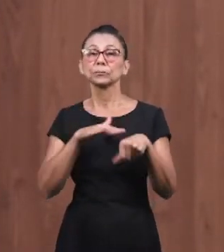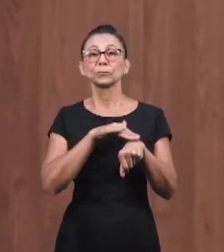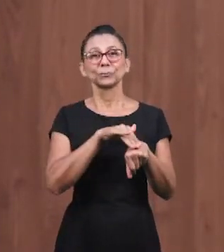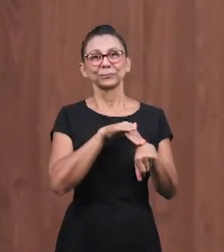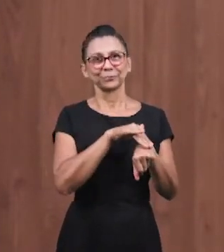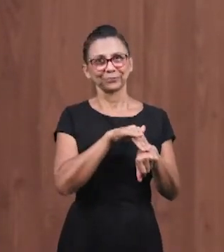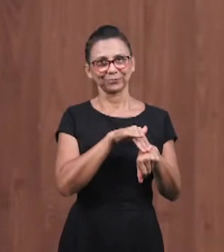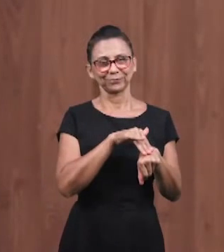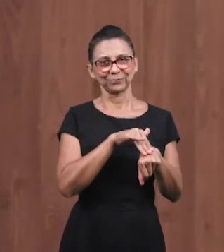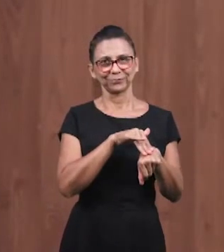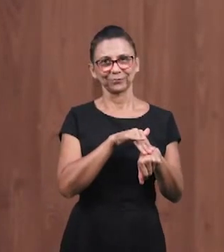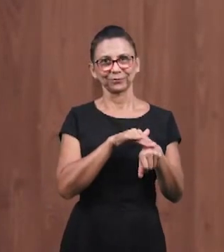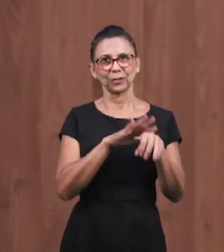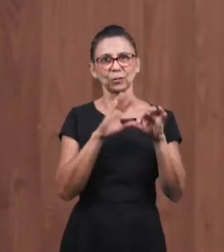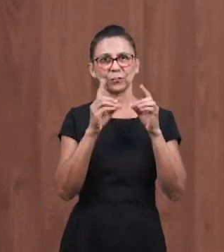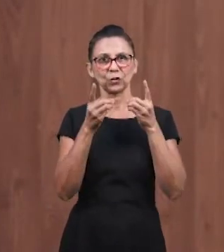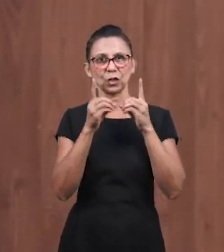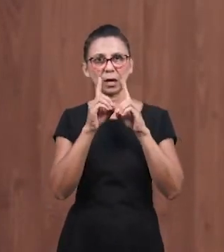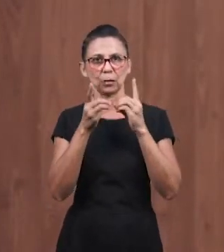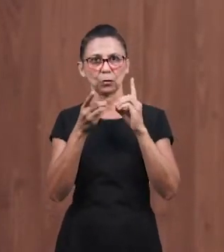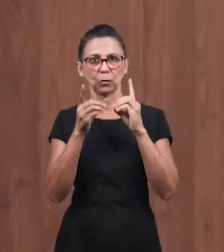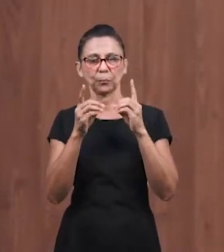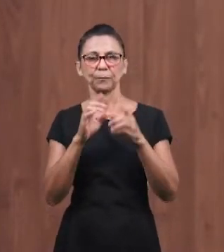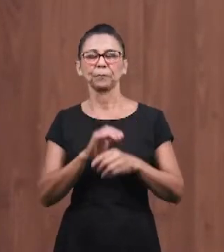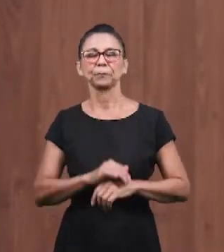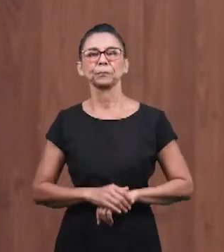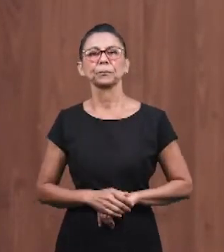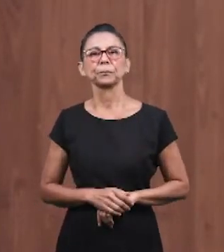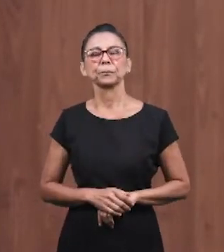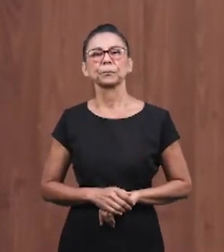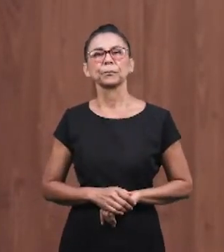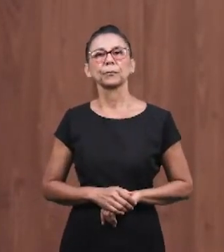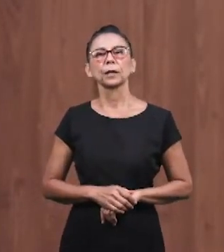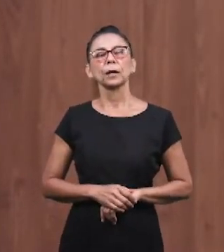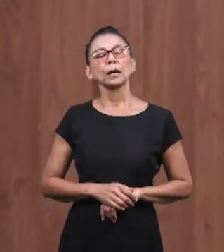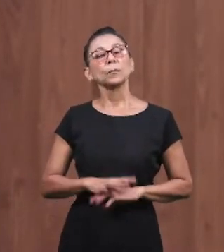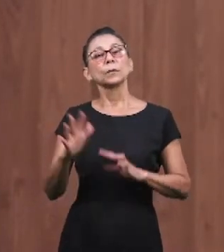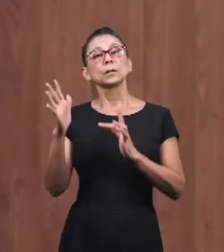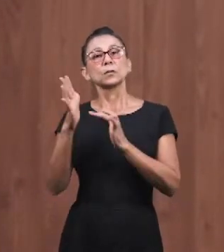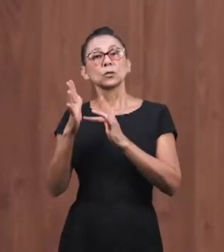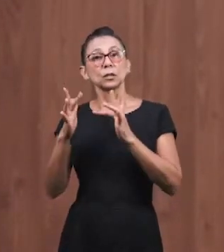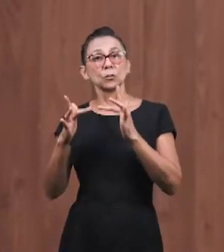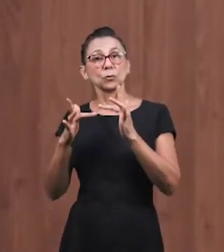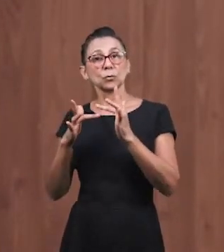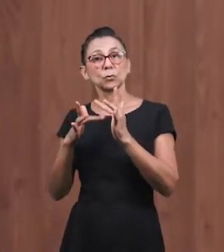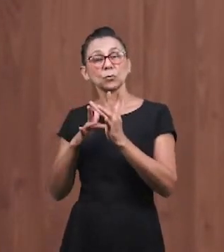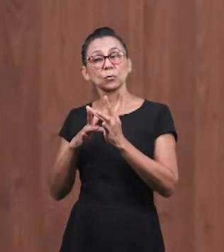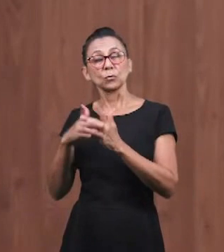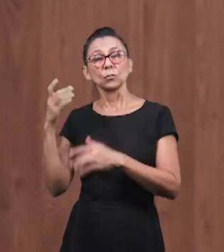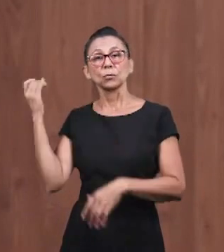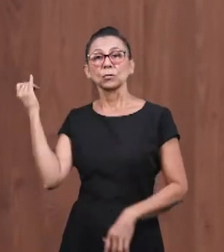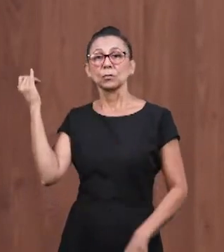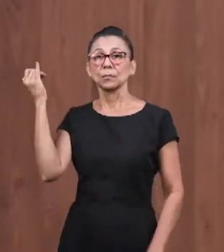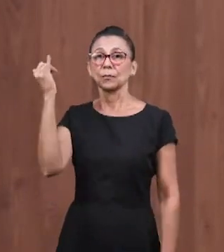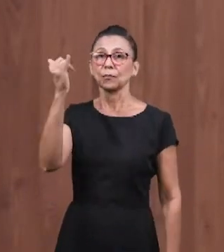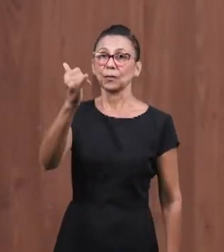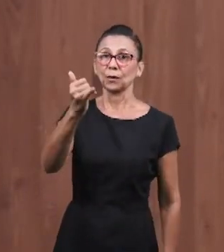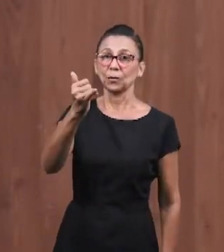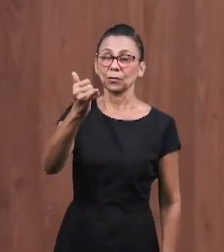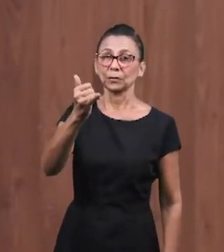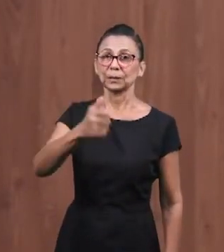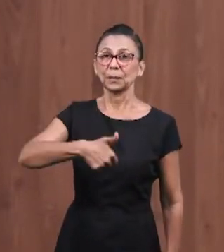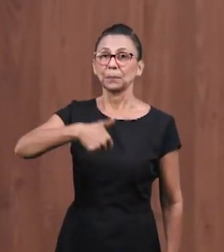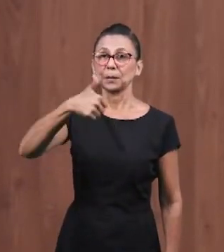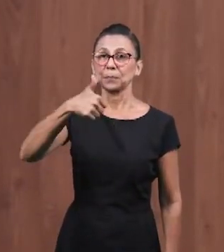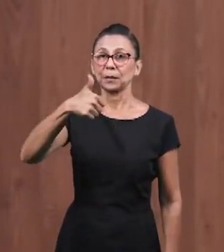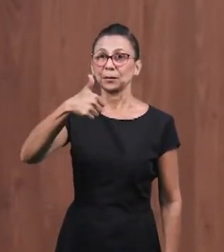colocado, porque é exatamente pelo fato de Jesus ter falado para nós, primeiramente, que nós depois podemos falar para